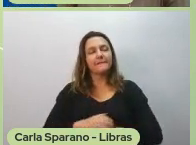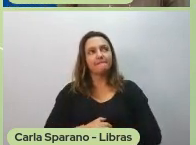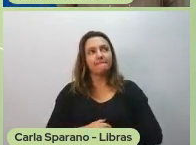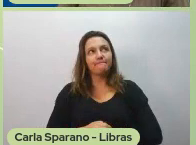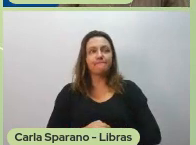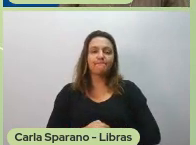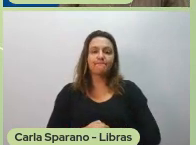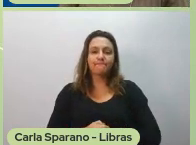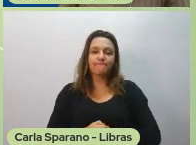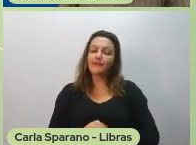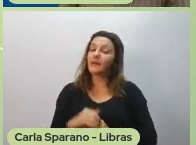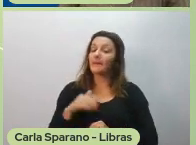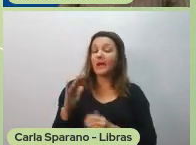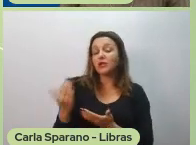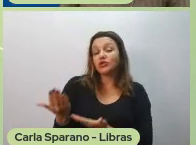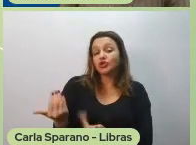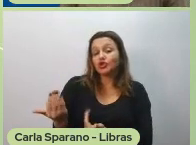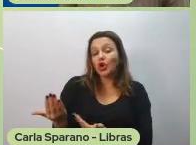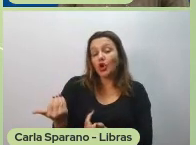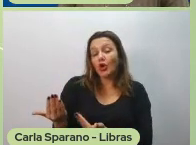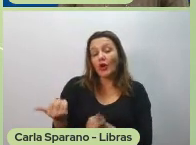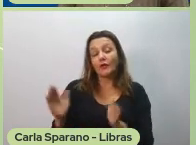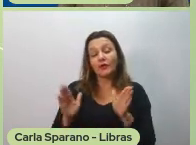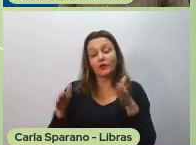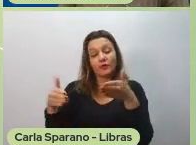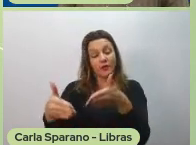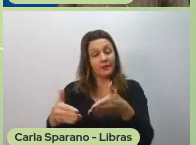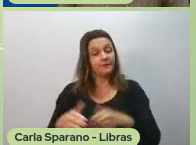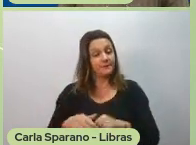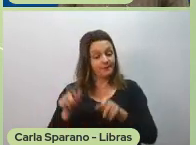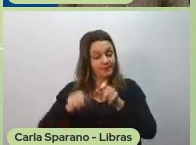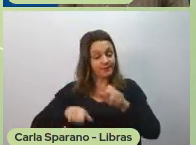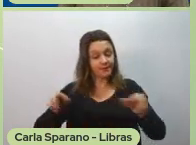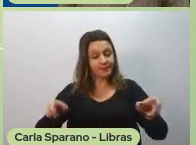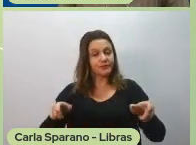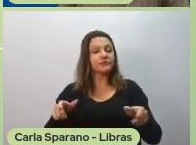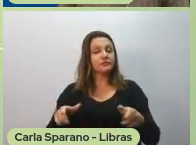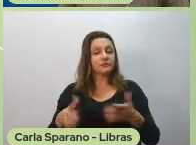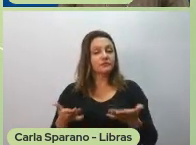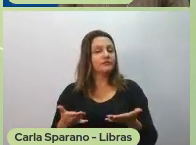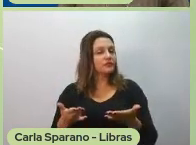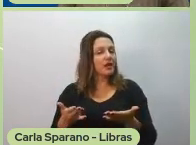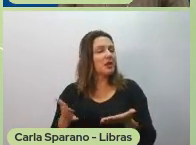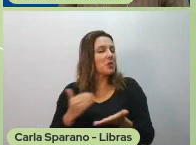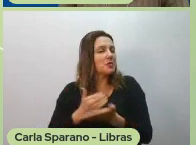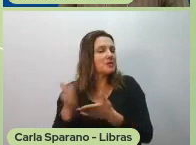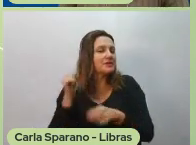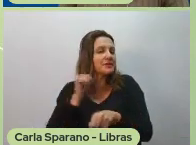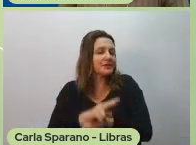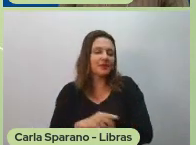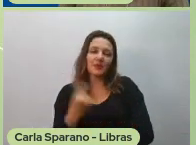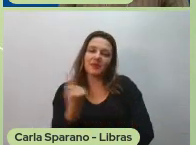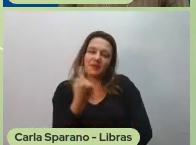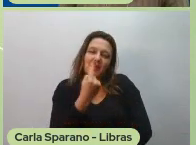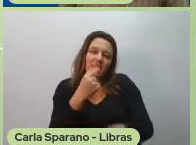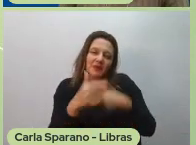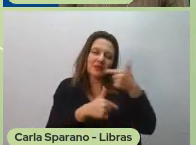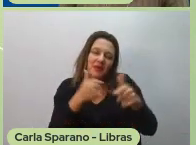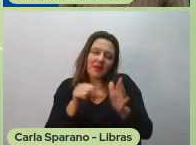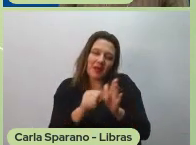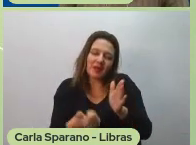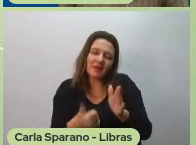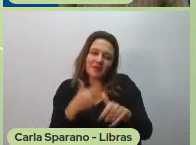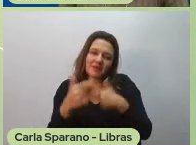em mais jovens, né, num público mais jovem, que está indo para o seu primeiro emprego e tem que ter esse gap que a